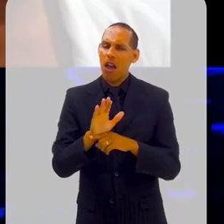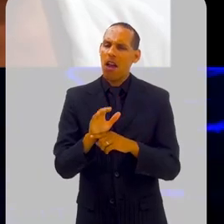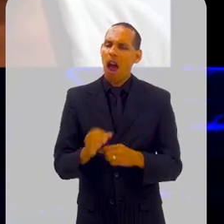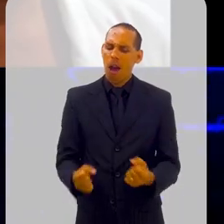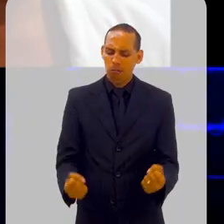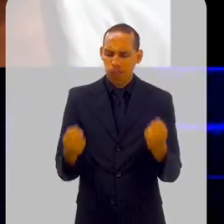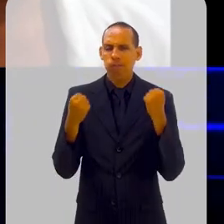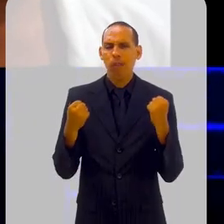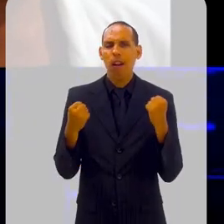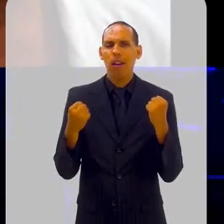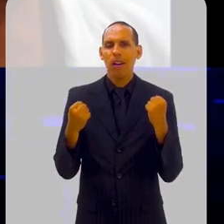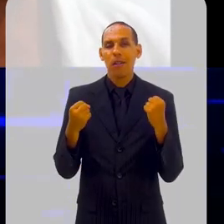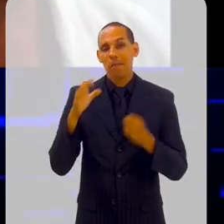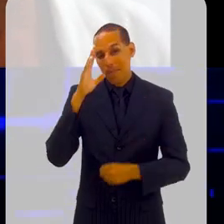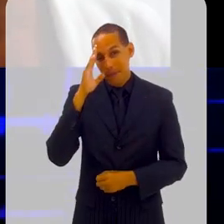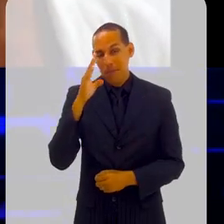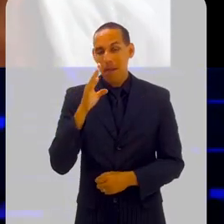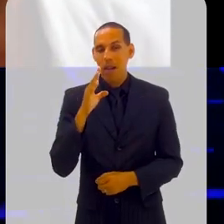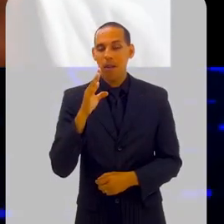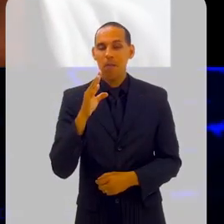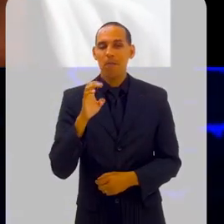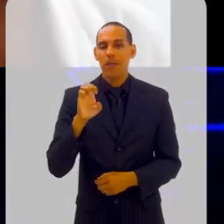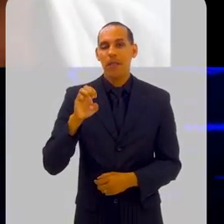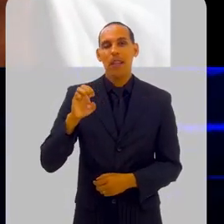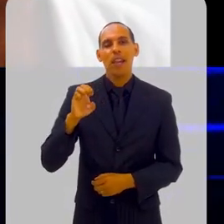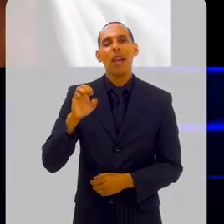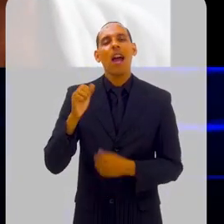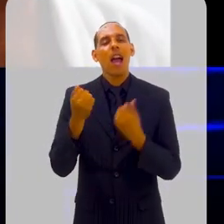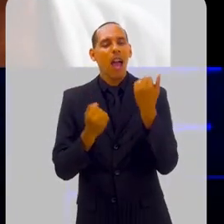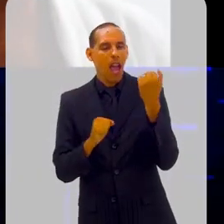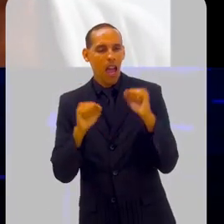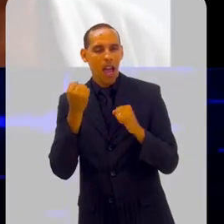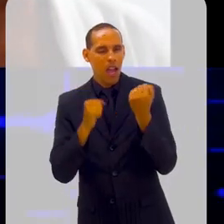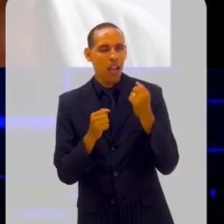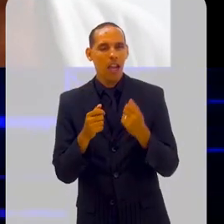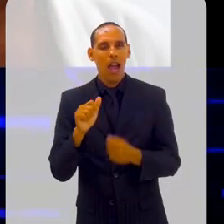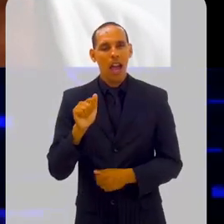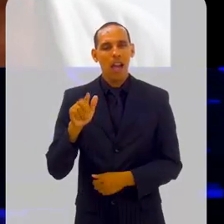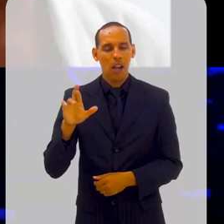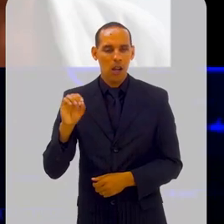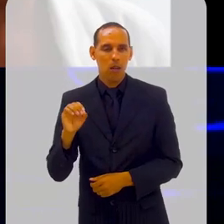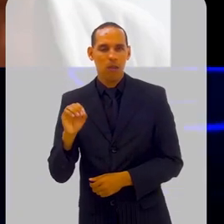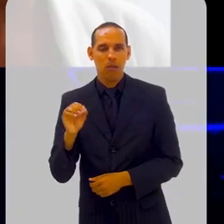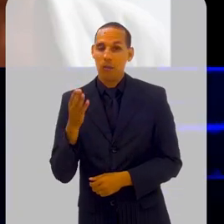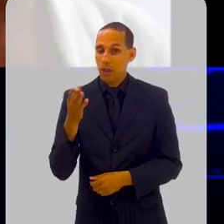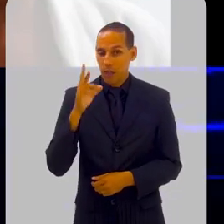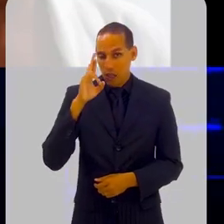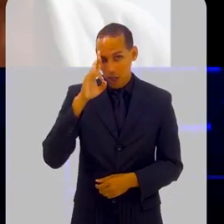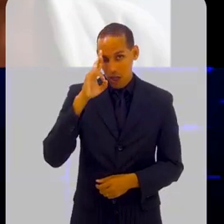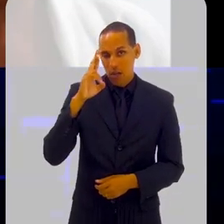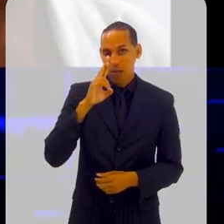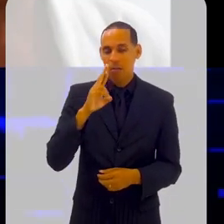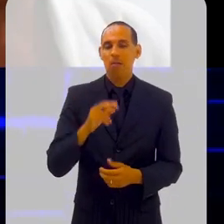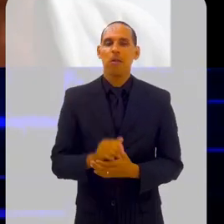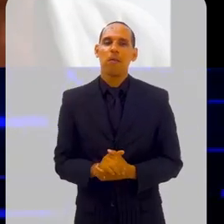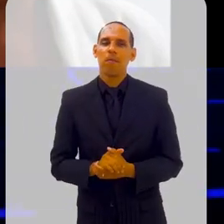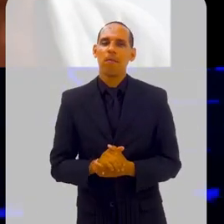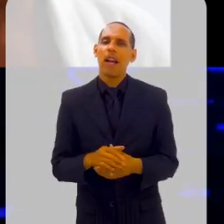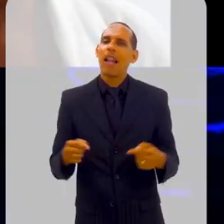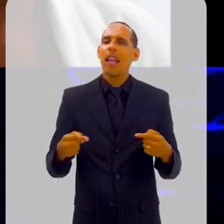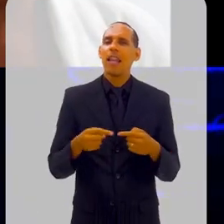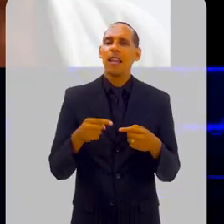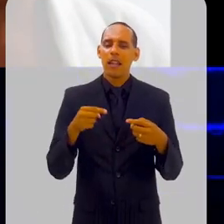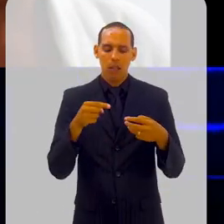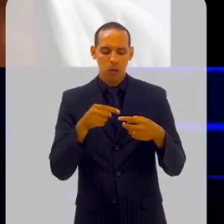no estado já eram potencial muito grande especificamente como a agroindústria de alimentos de qual você é responsável é se relaciona